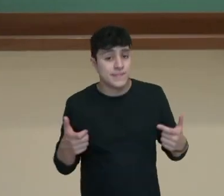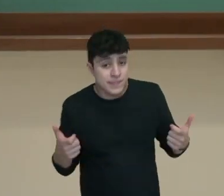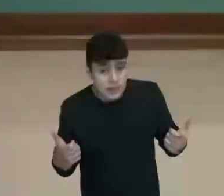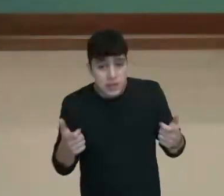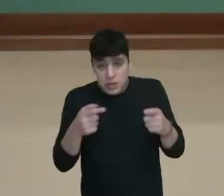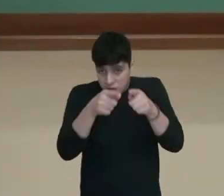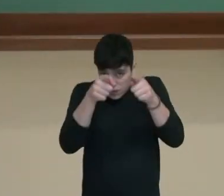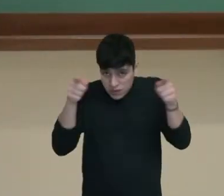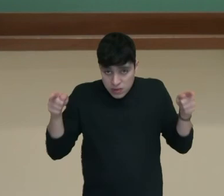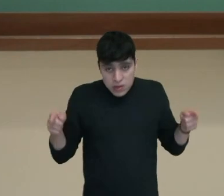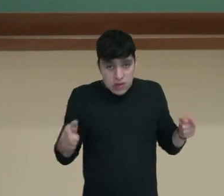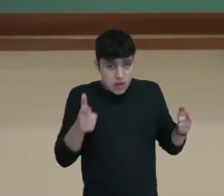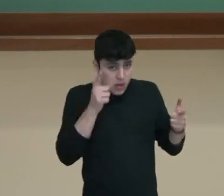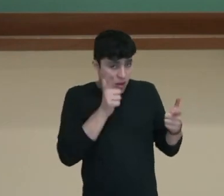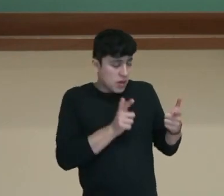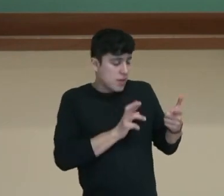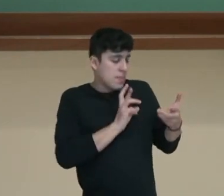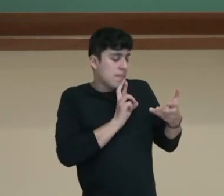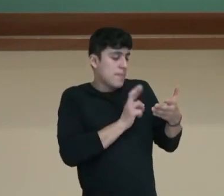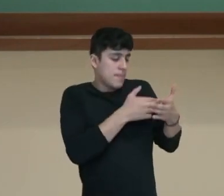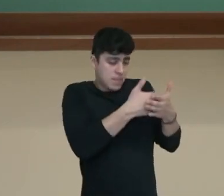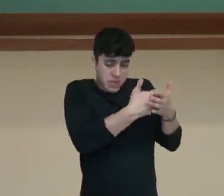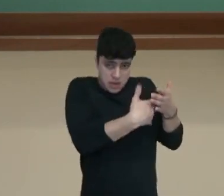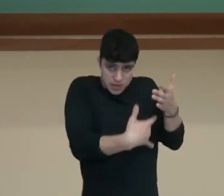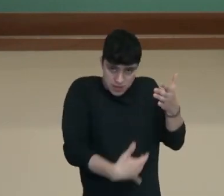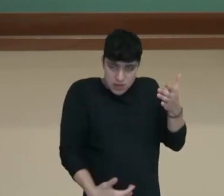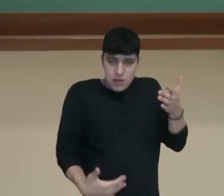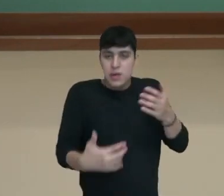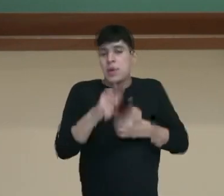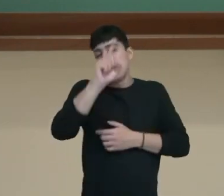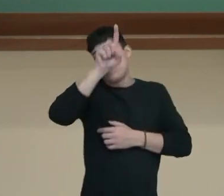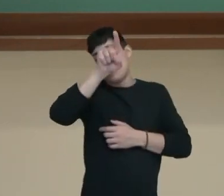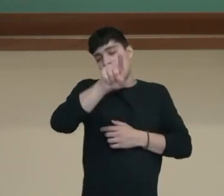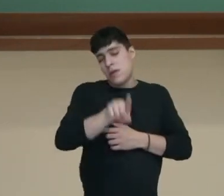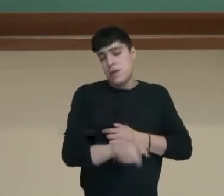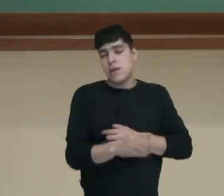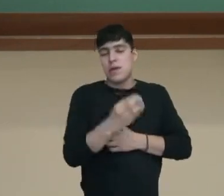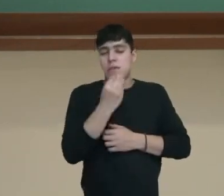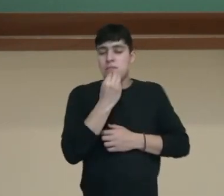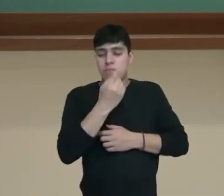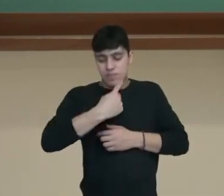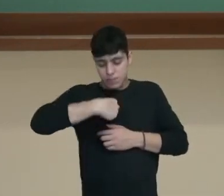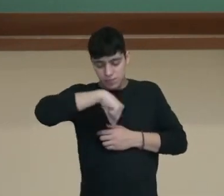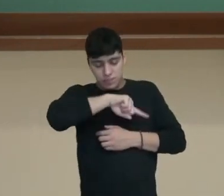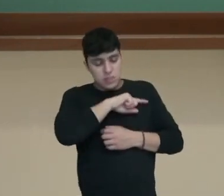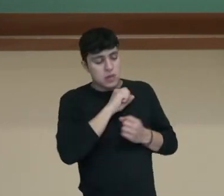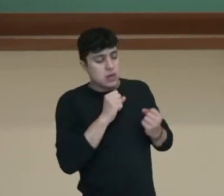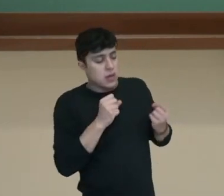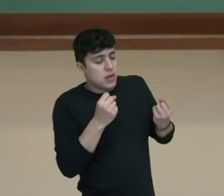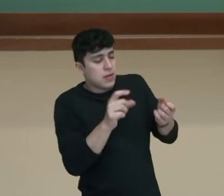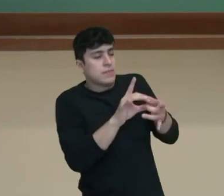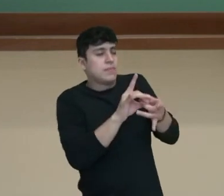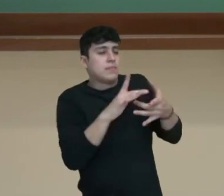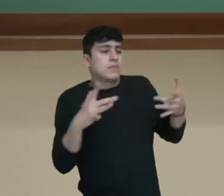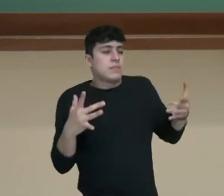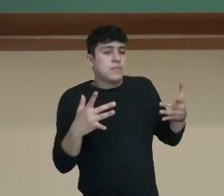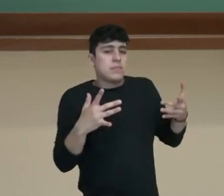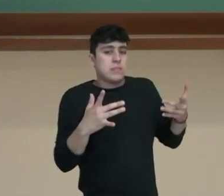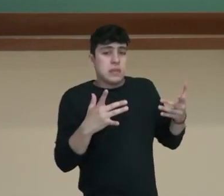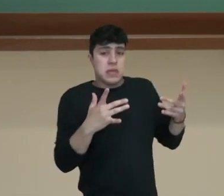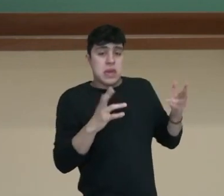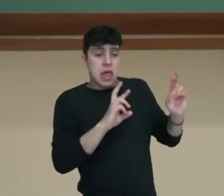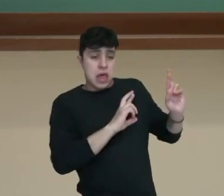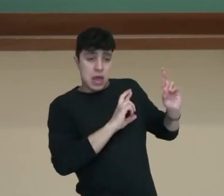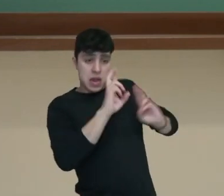E aí, pessoal, conseguiram responder, né? Então é claro que é importante que a gente defenda a liberdade religiosa no nosso país, porque